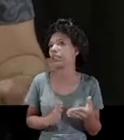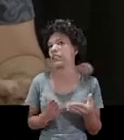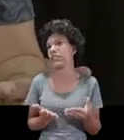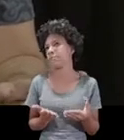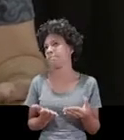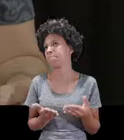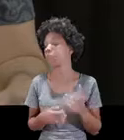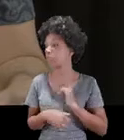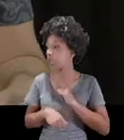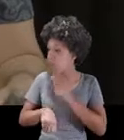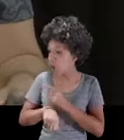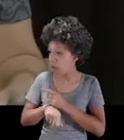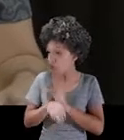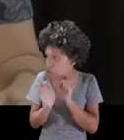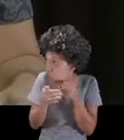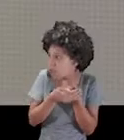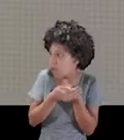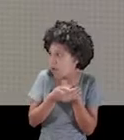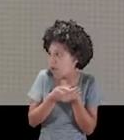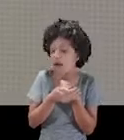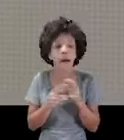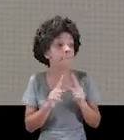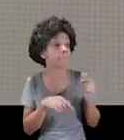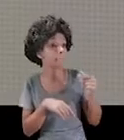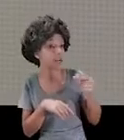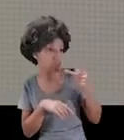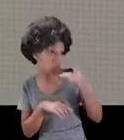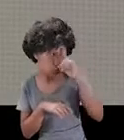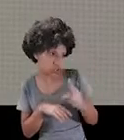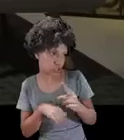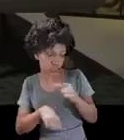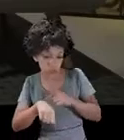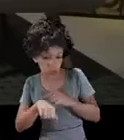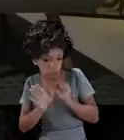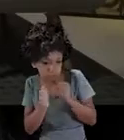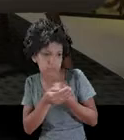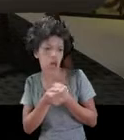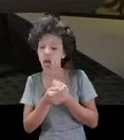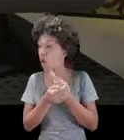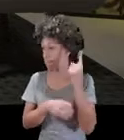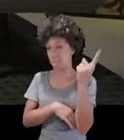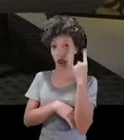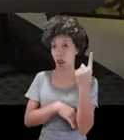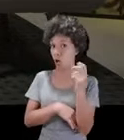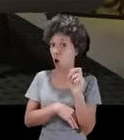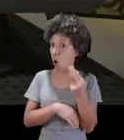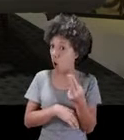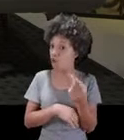dia do cidadão então ele tá tem um toque de recolher sim agora esses dois dias tentar que ele cobra de coisa tocou a sirene